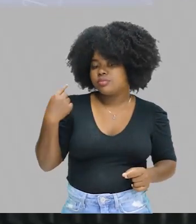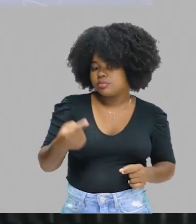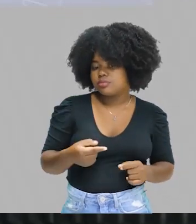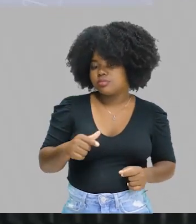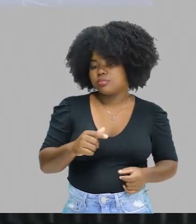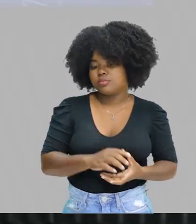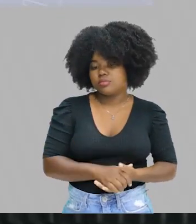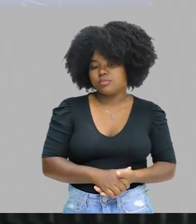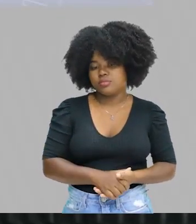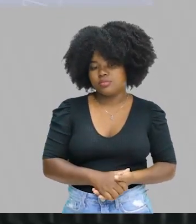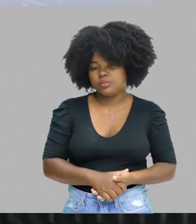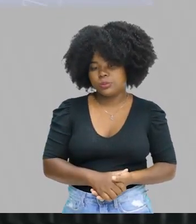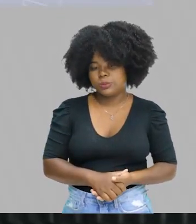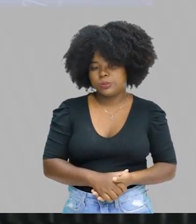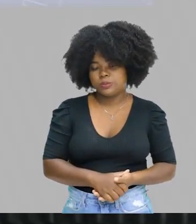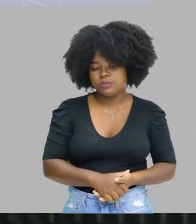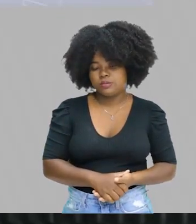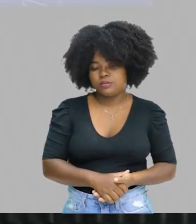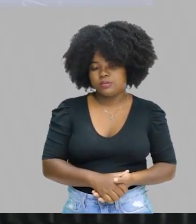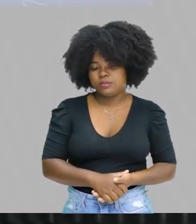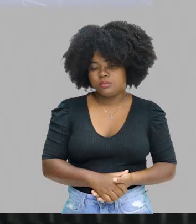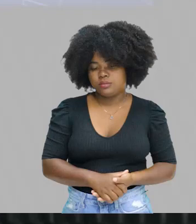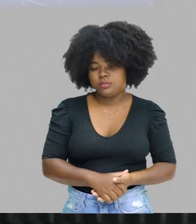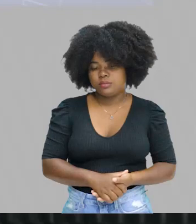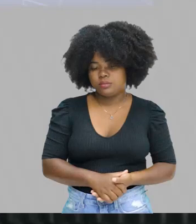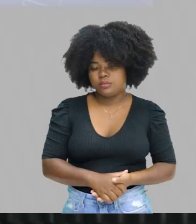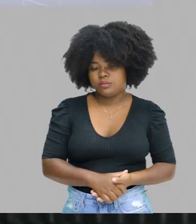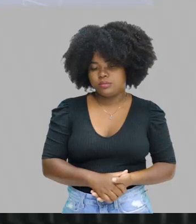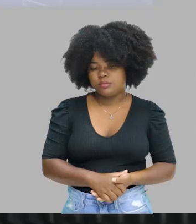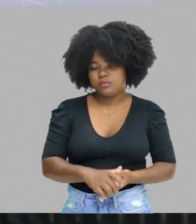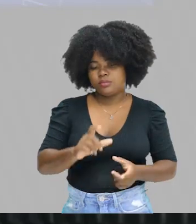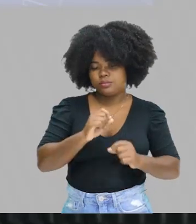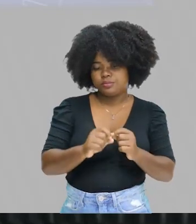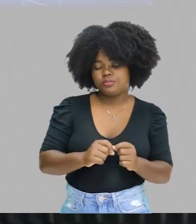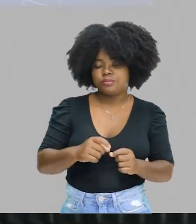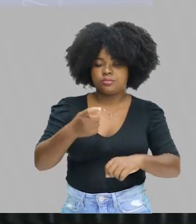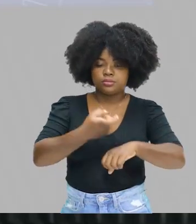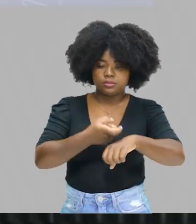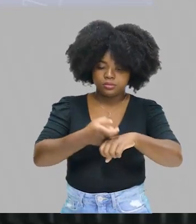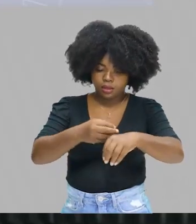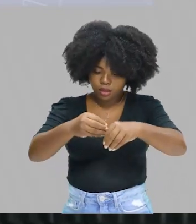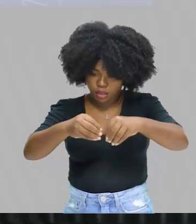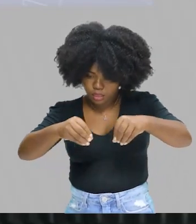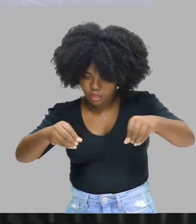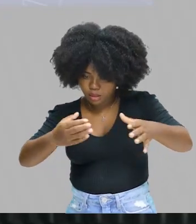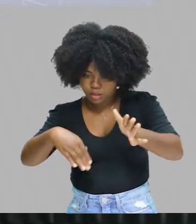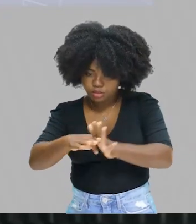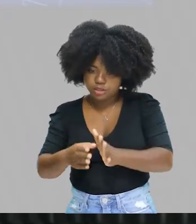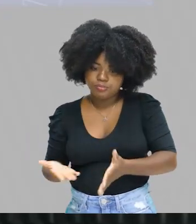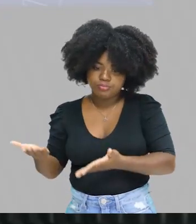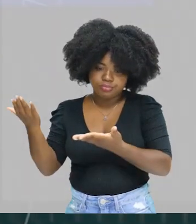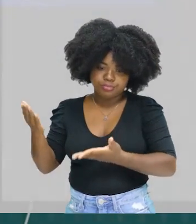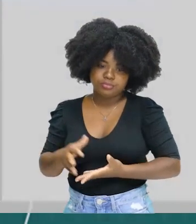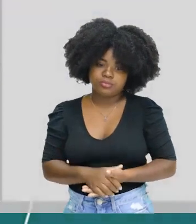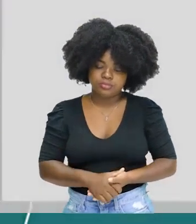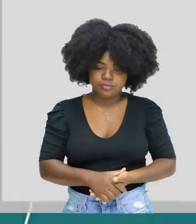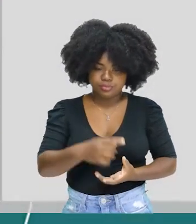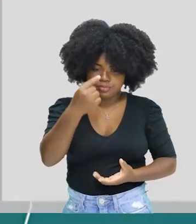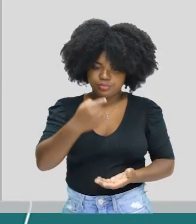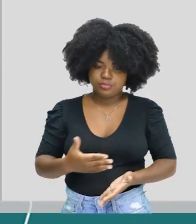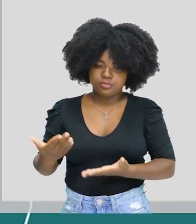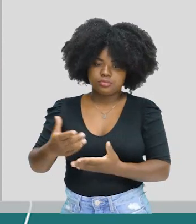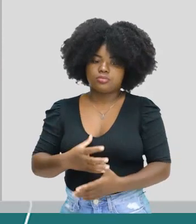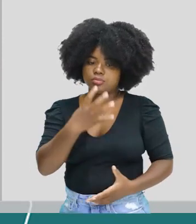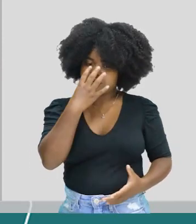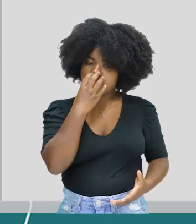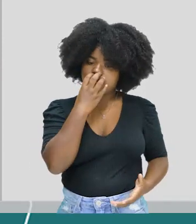o seguinte, cadê? Vai preencher com o metal derretido até chegar nisso. Por exemplo, aqui é a loba